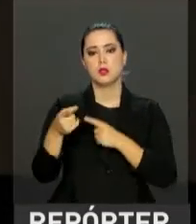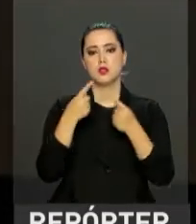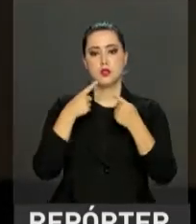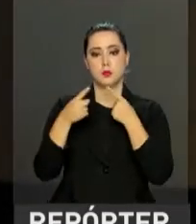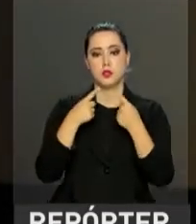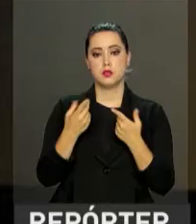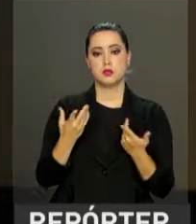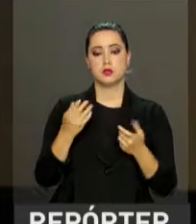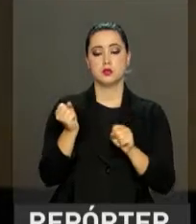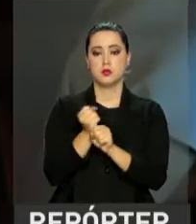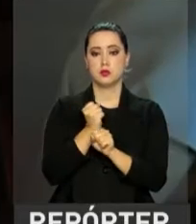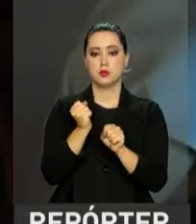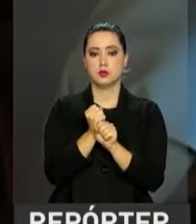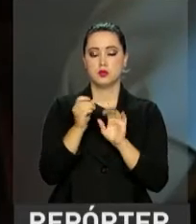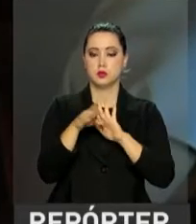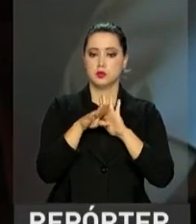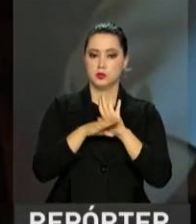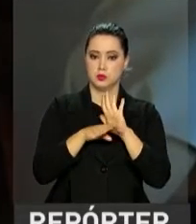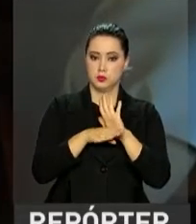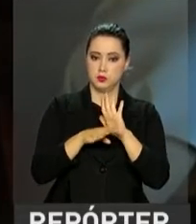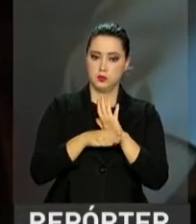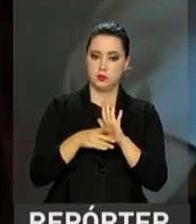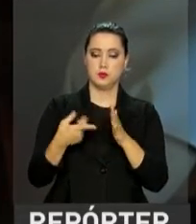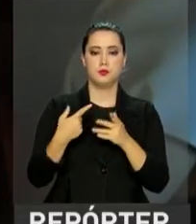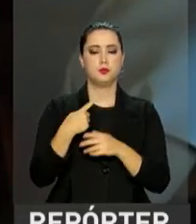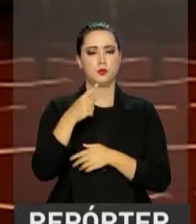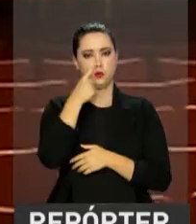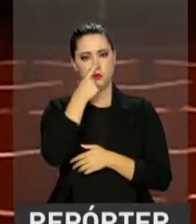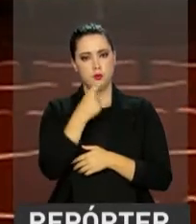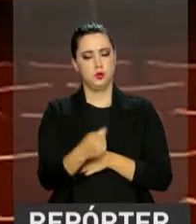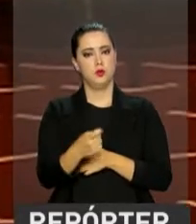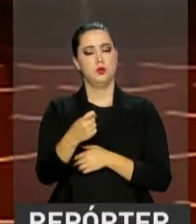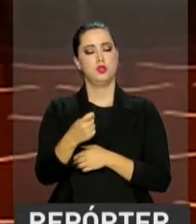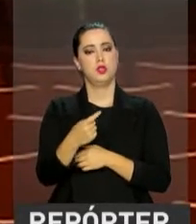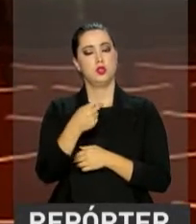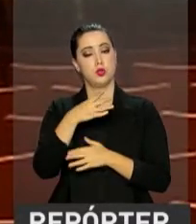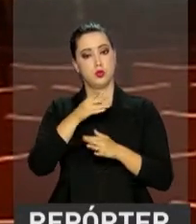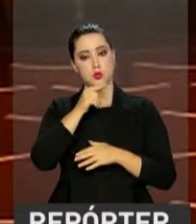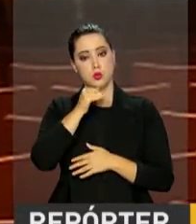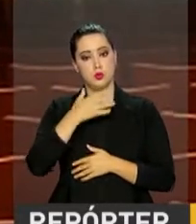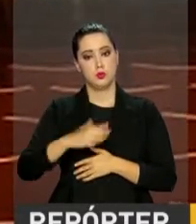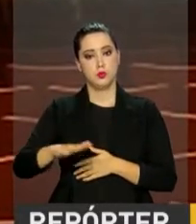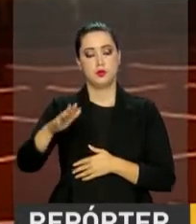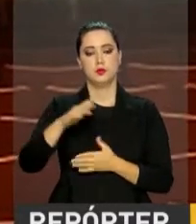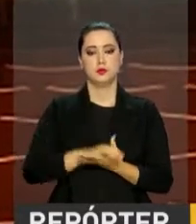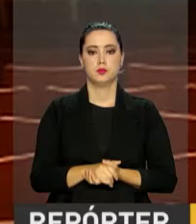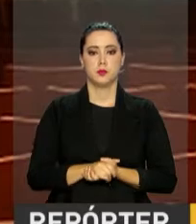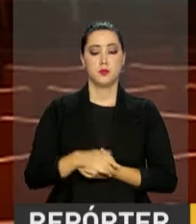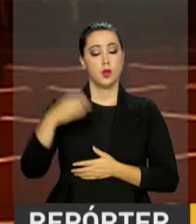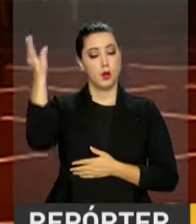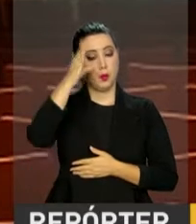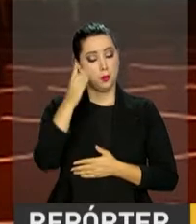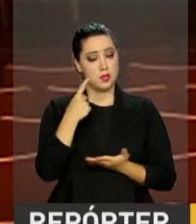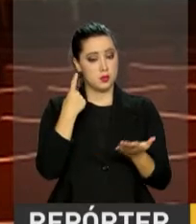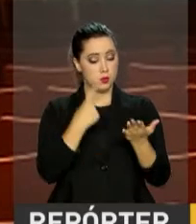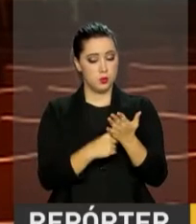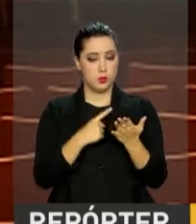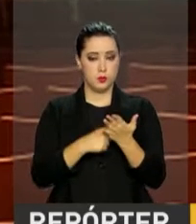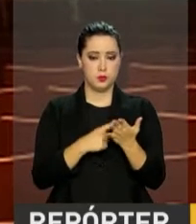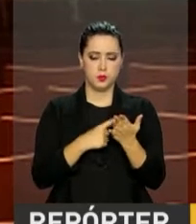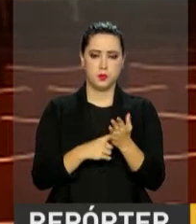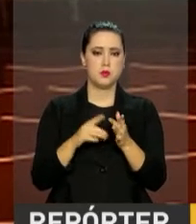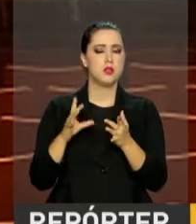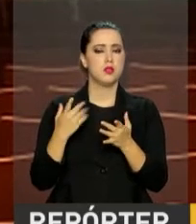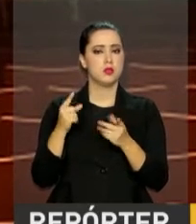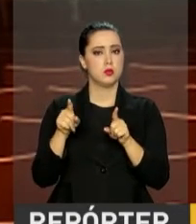é construir um plano nacional de combate aos resíduos no mar o brasil apresentou um compromisso voluntário na copa na conferência de nova